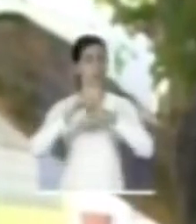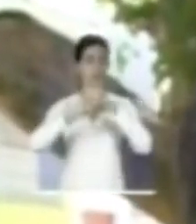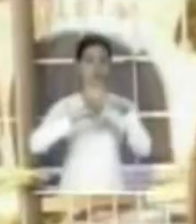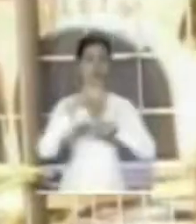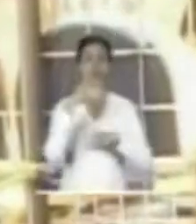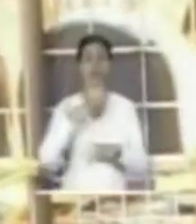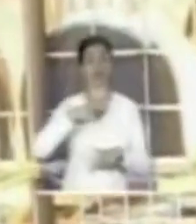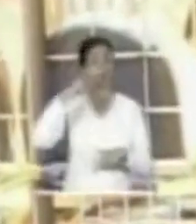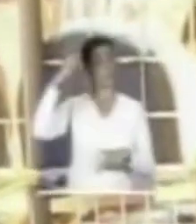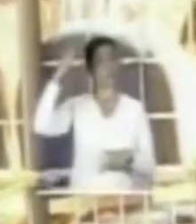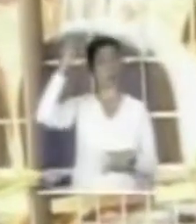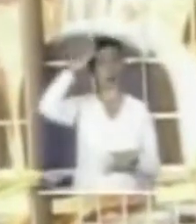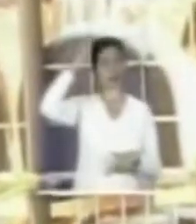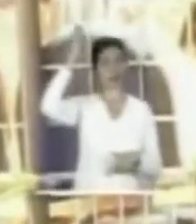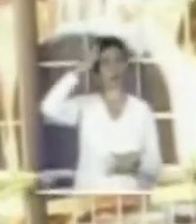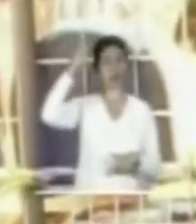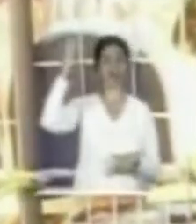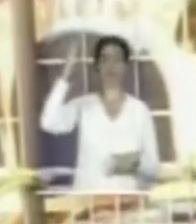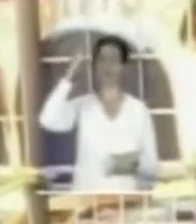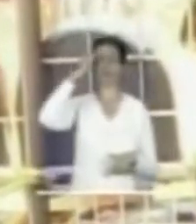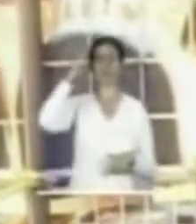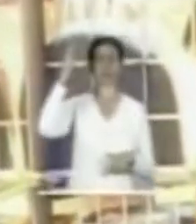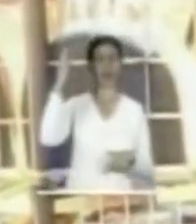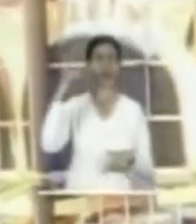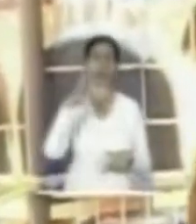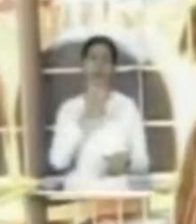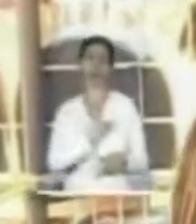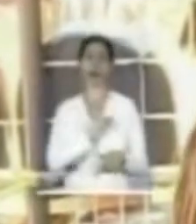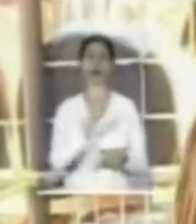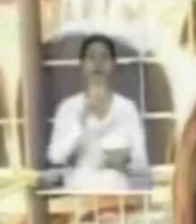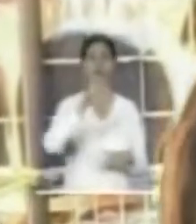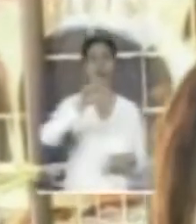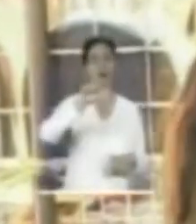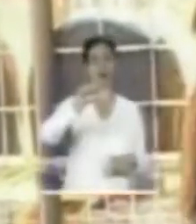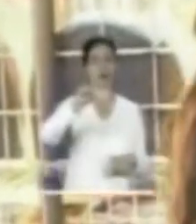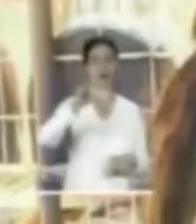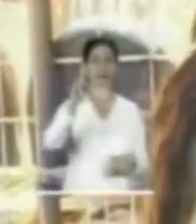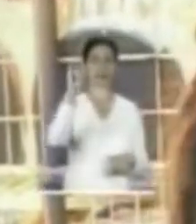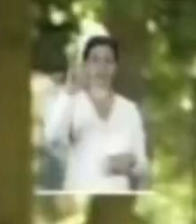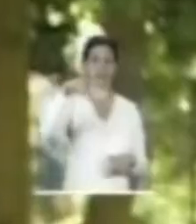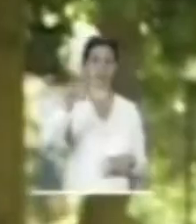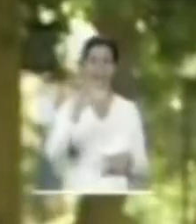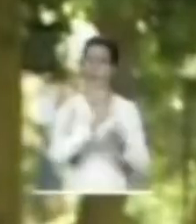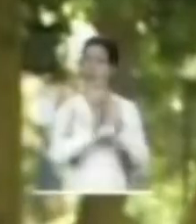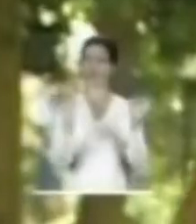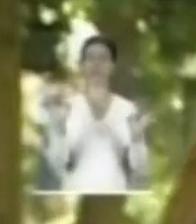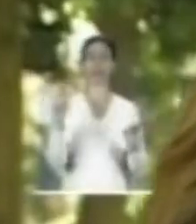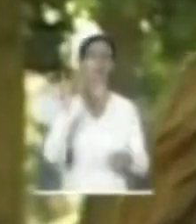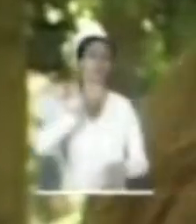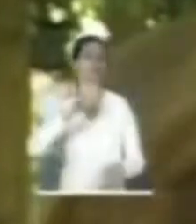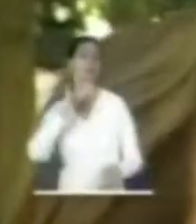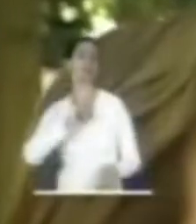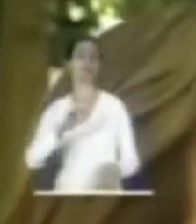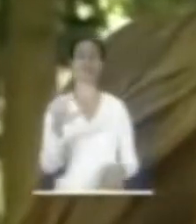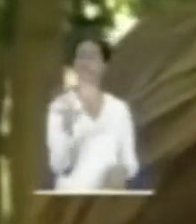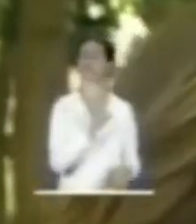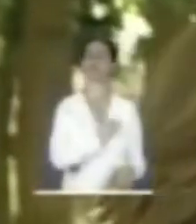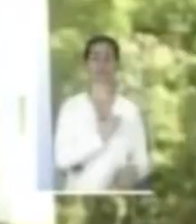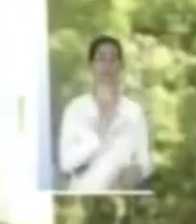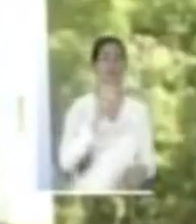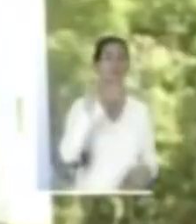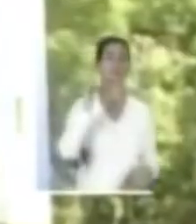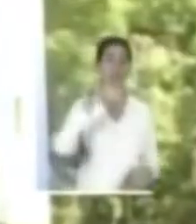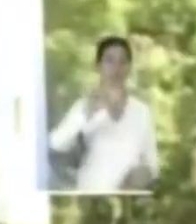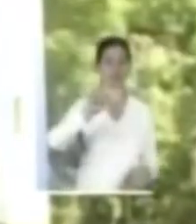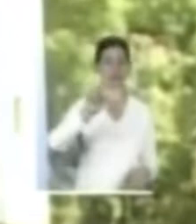que está fazendo. Eu sou do Paraná e gosto do Geraldo Alckmin porque ele fez muita coisa boa. Sou mineiro aí, gosto do Geraldo, isso mesmo.